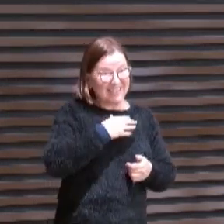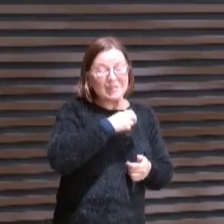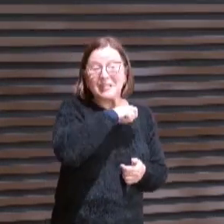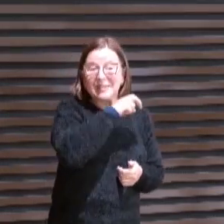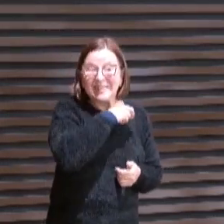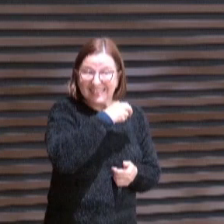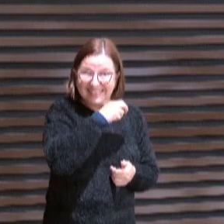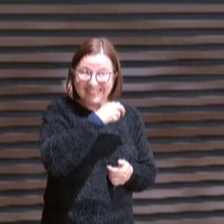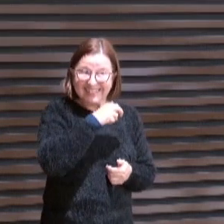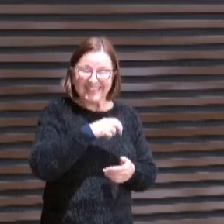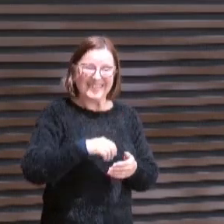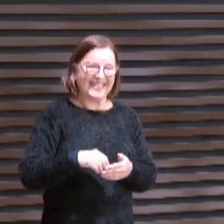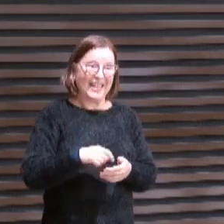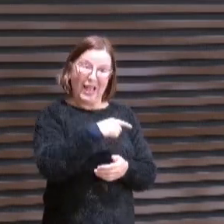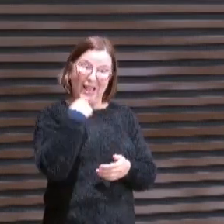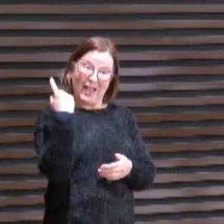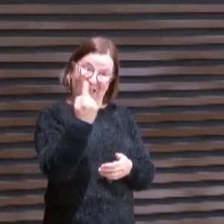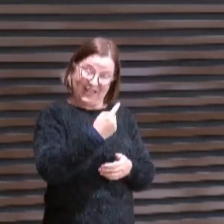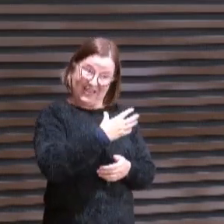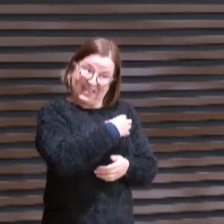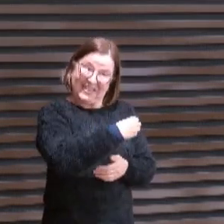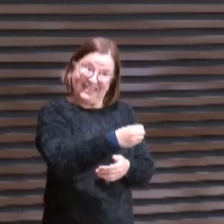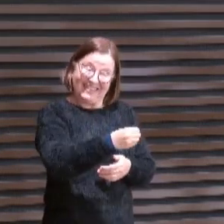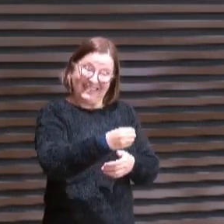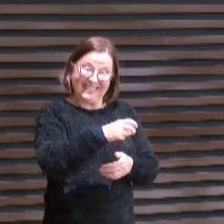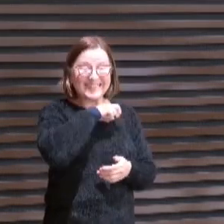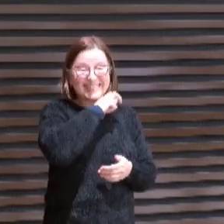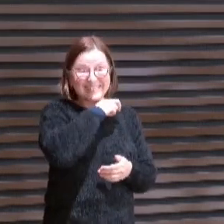de víbora. Nós somos uma raça de víbora.